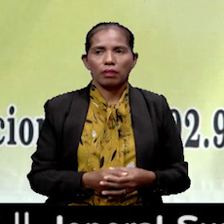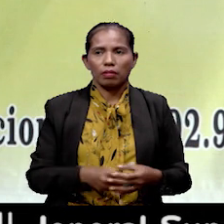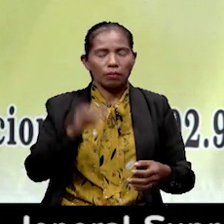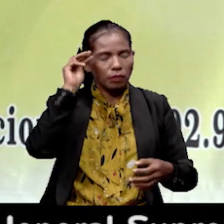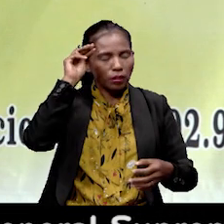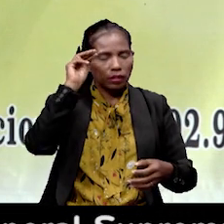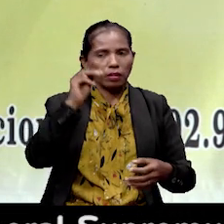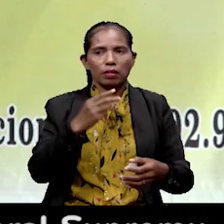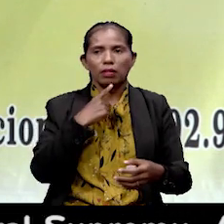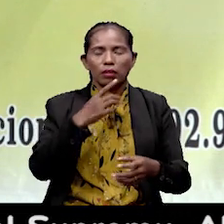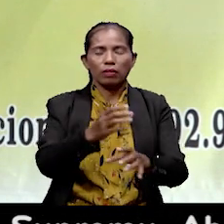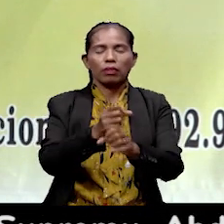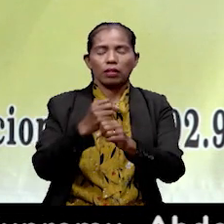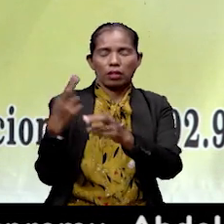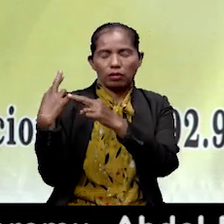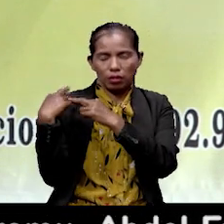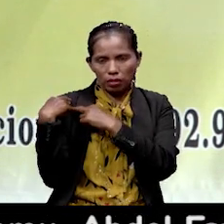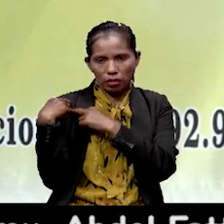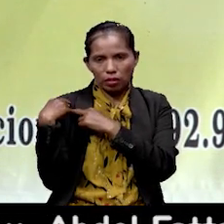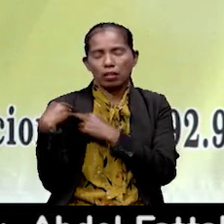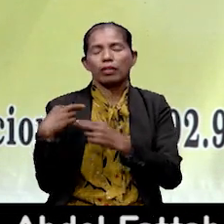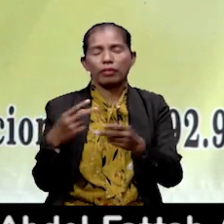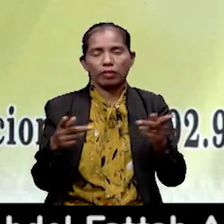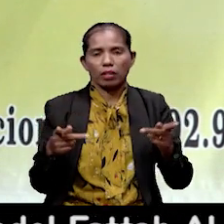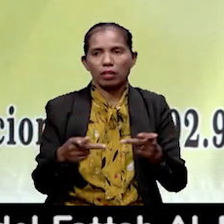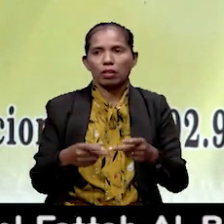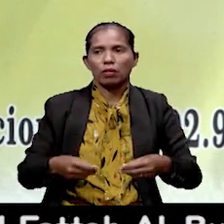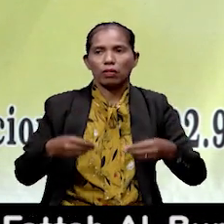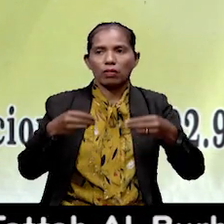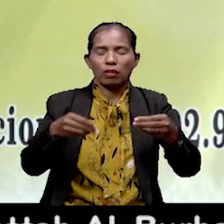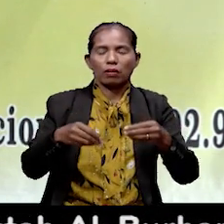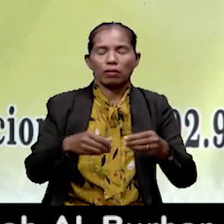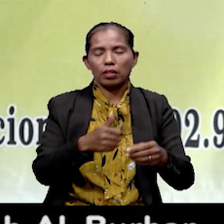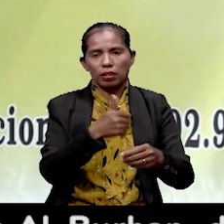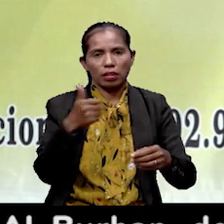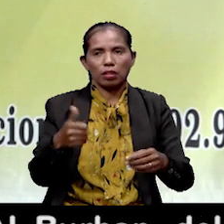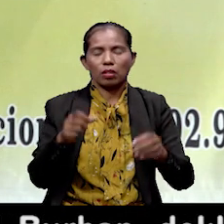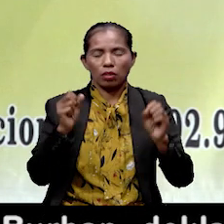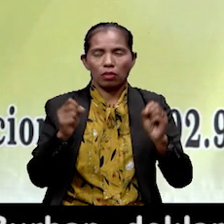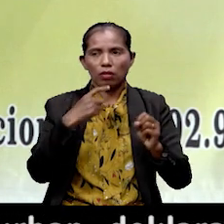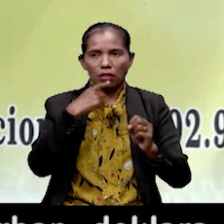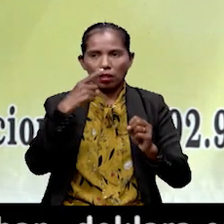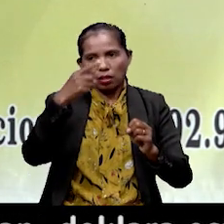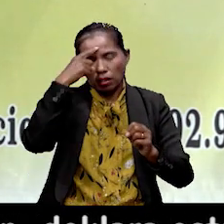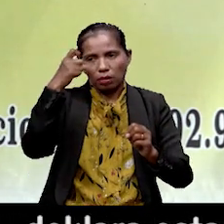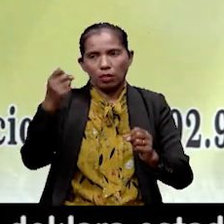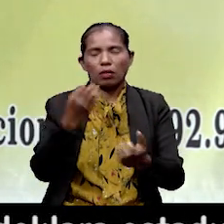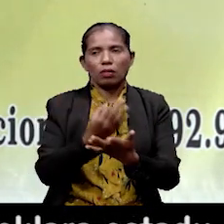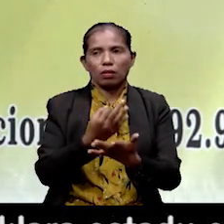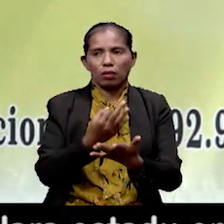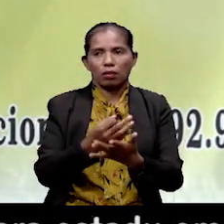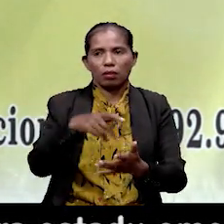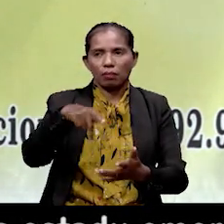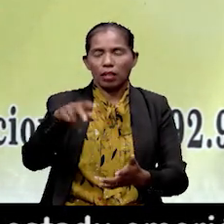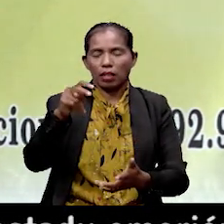de que devia rolar responsabilidade para ninha área nene, foi filho faltava ir descer, foi intenção de deixar também de ter osan e ir ela depender se